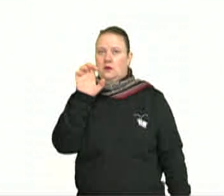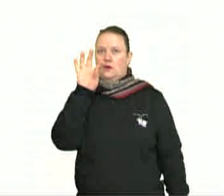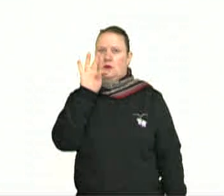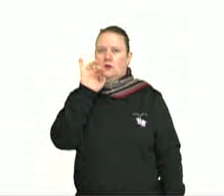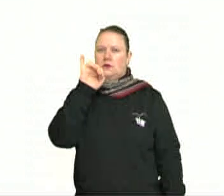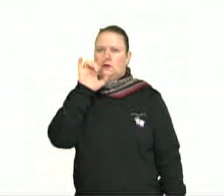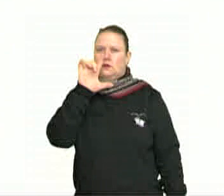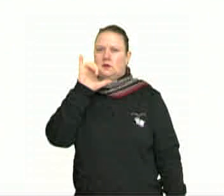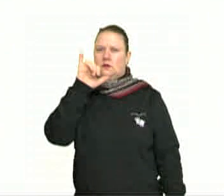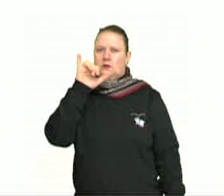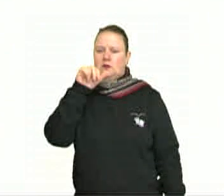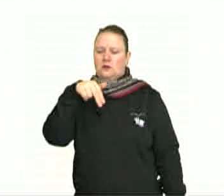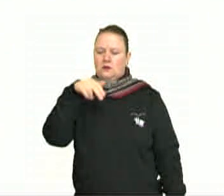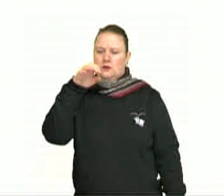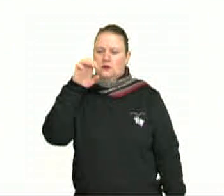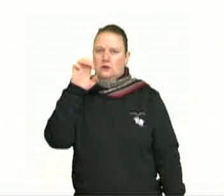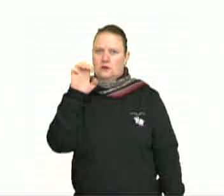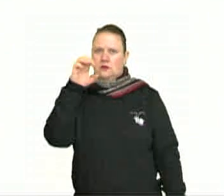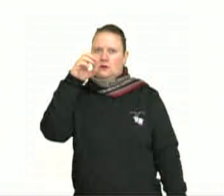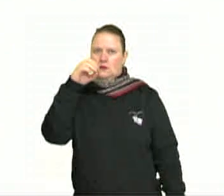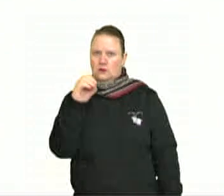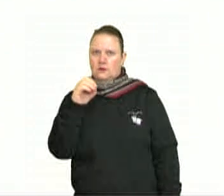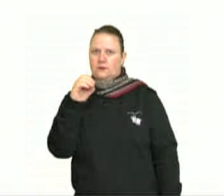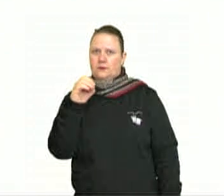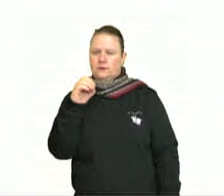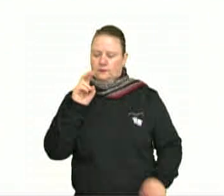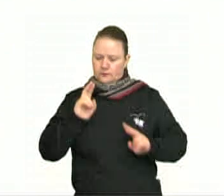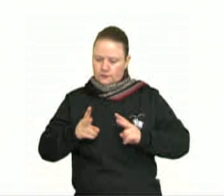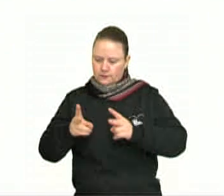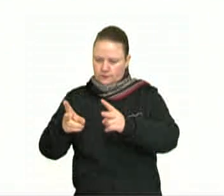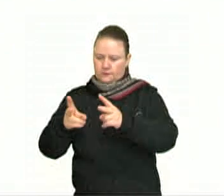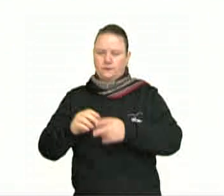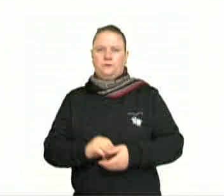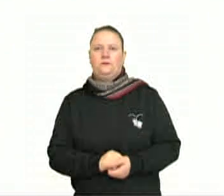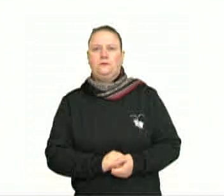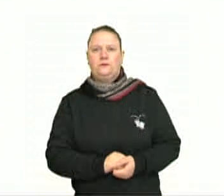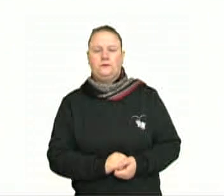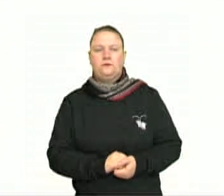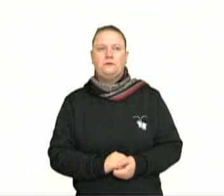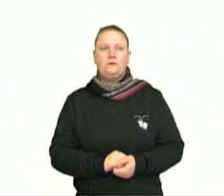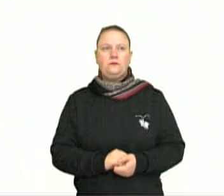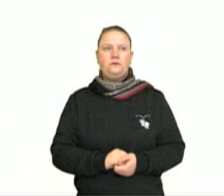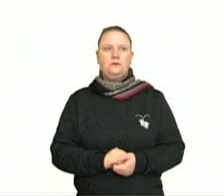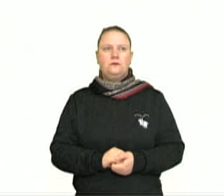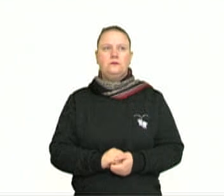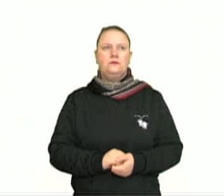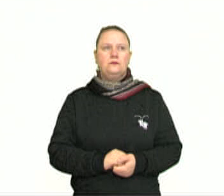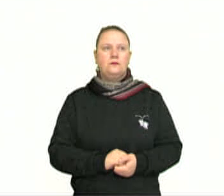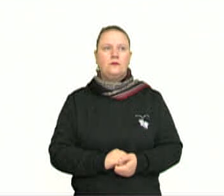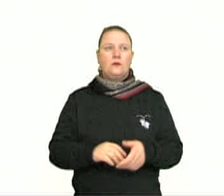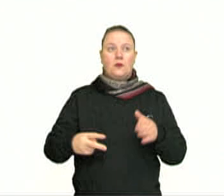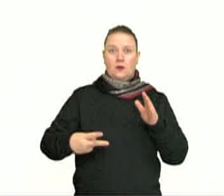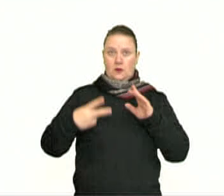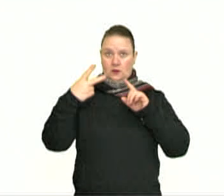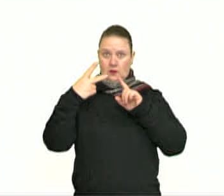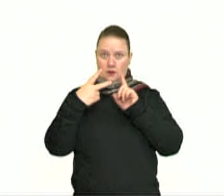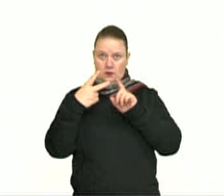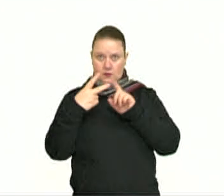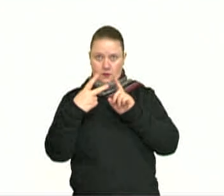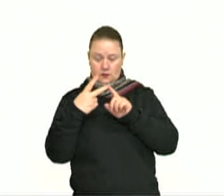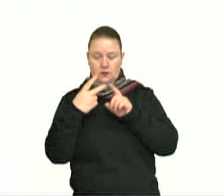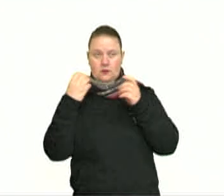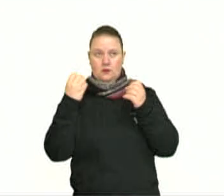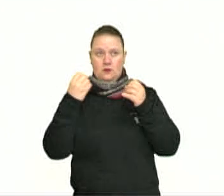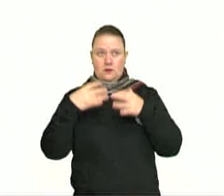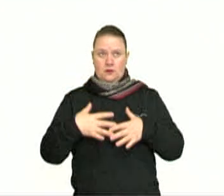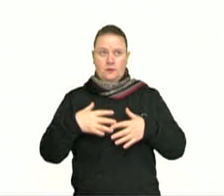Então, o gato tem razão, tem a lábia ali do negócio, né, está sendo realmente correto. A segunda diz o